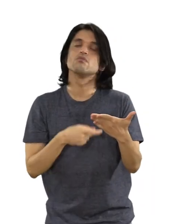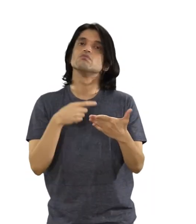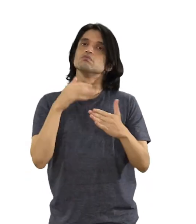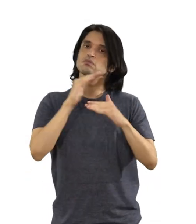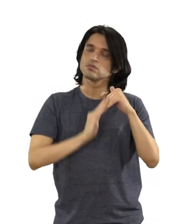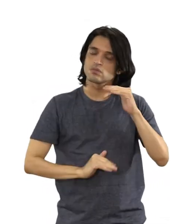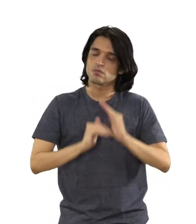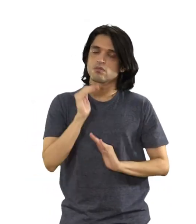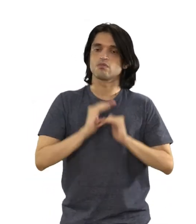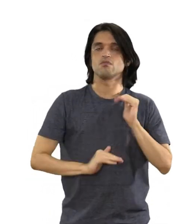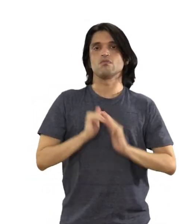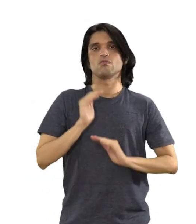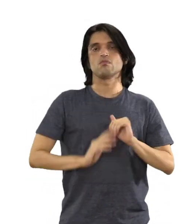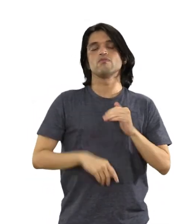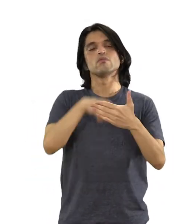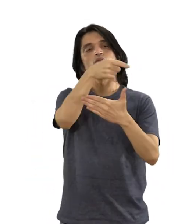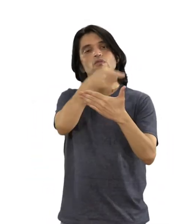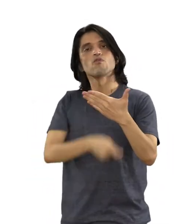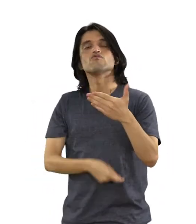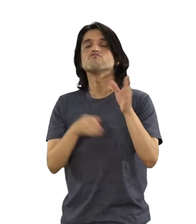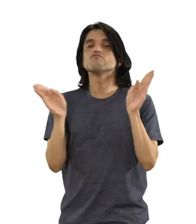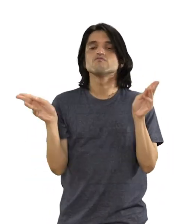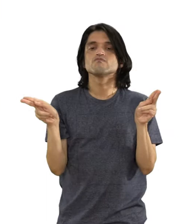texto breve e objetivo,